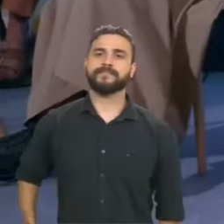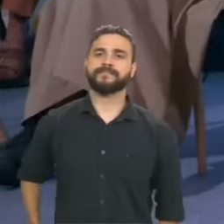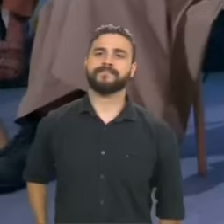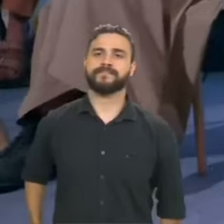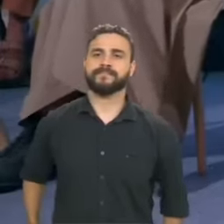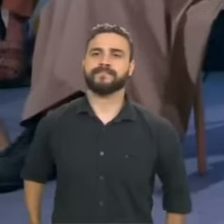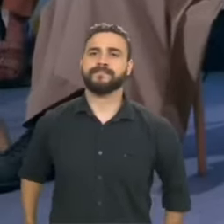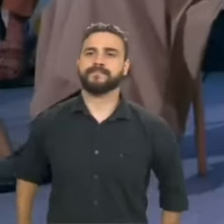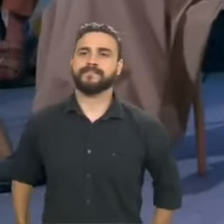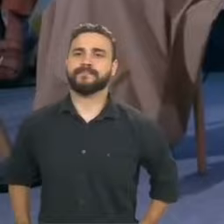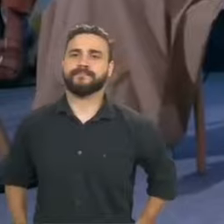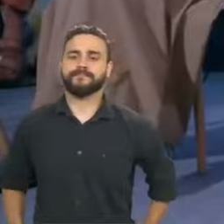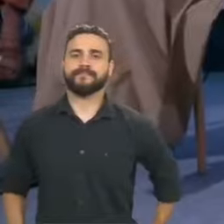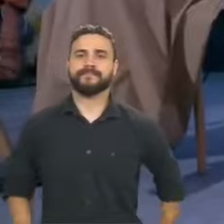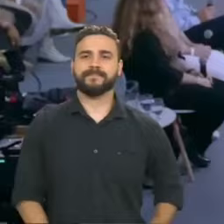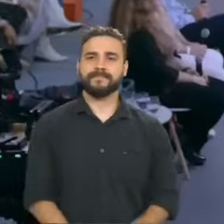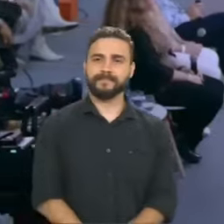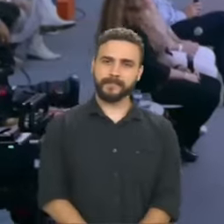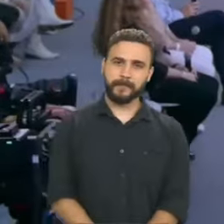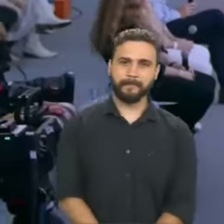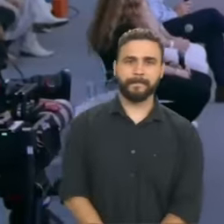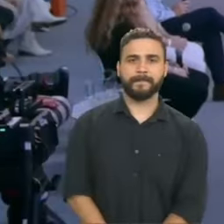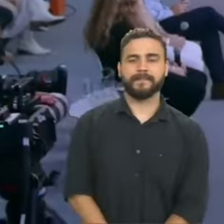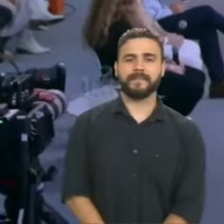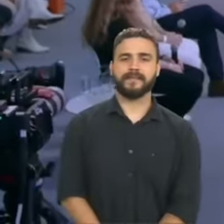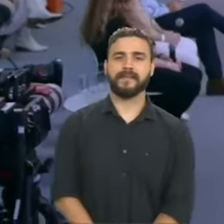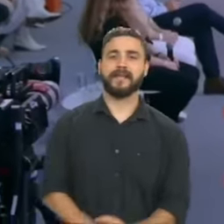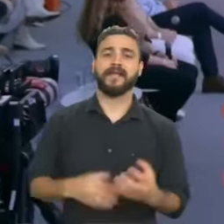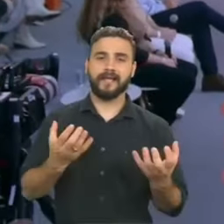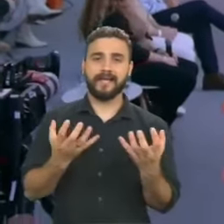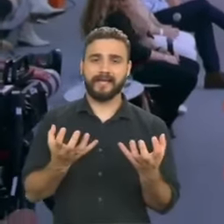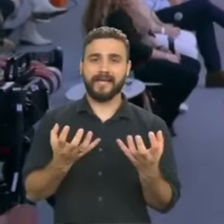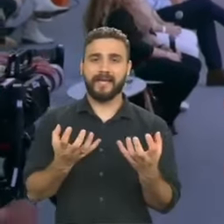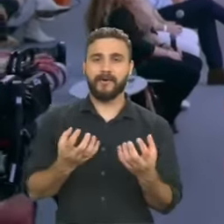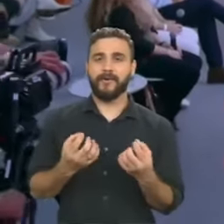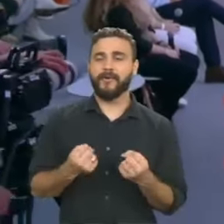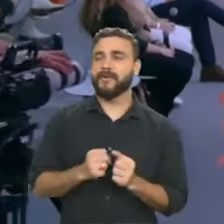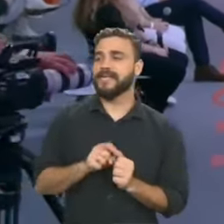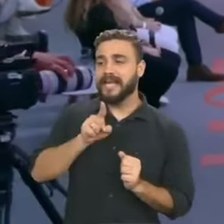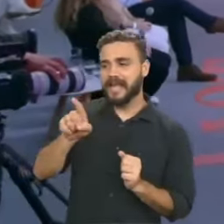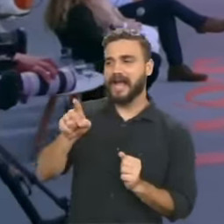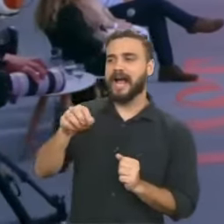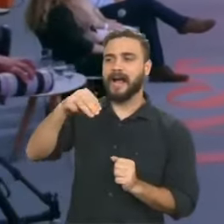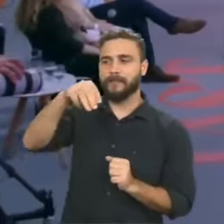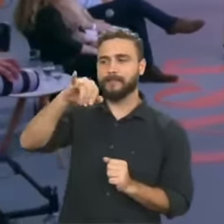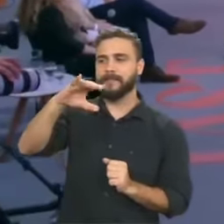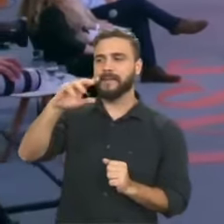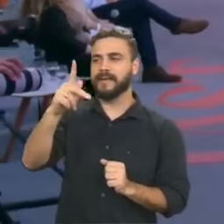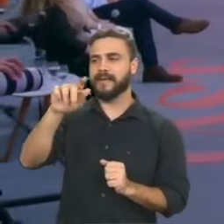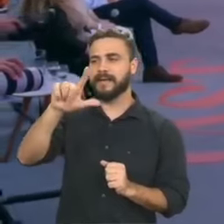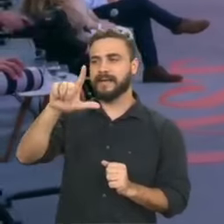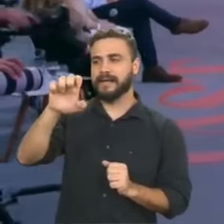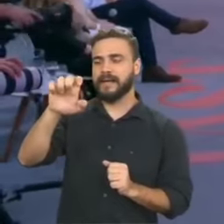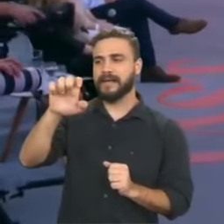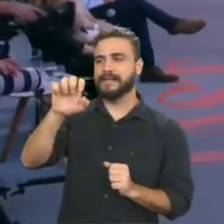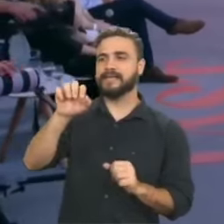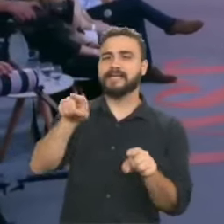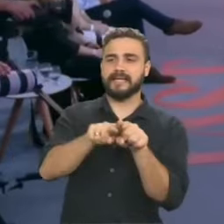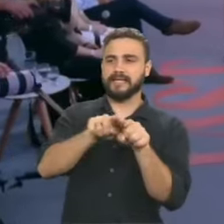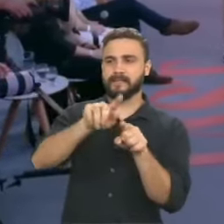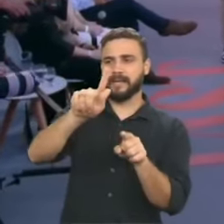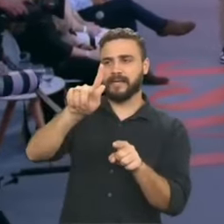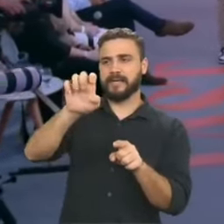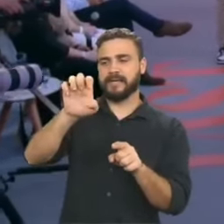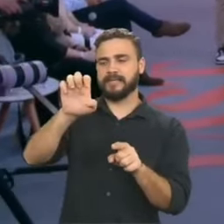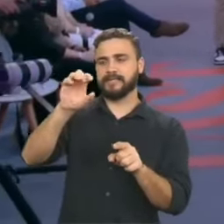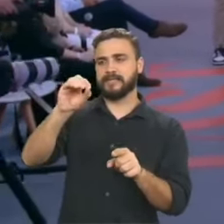Vamos, gente. Eu ouvi um pouco da Michelle e da Giovana também aqui, porque, novamente falando para você que nos assiste, enquanto eles